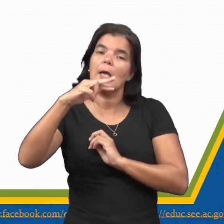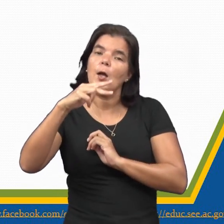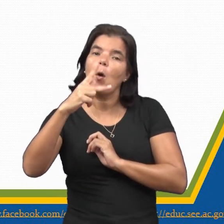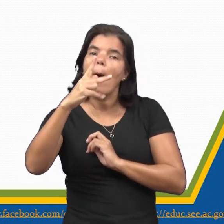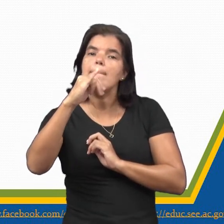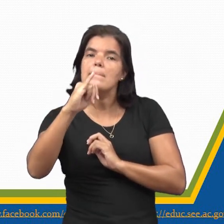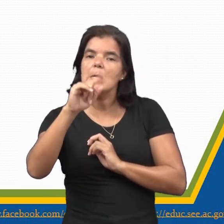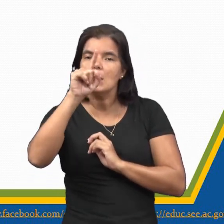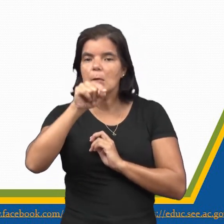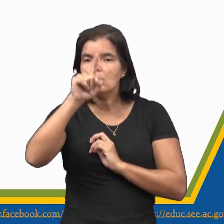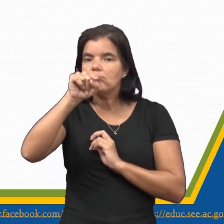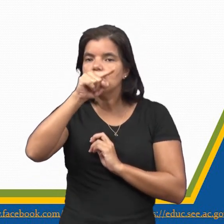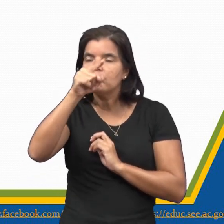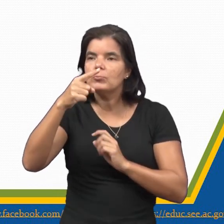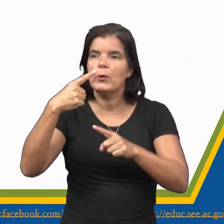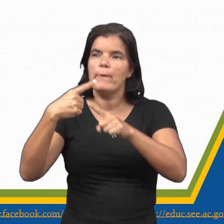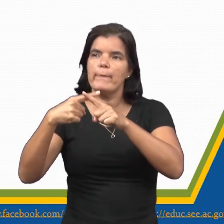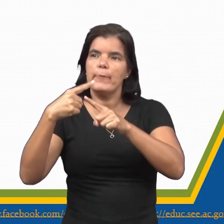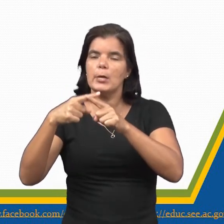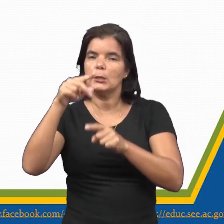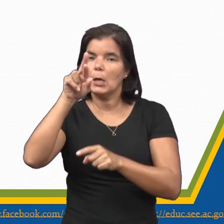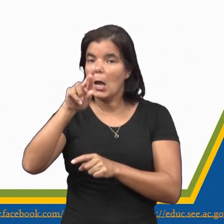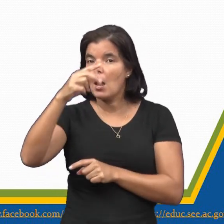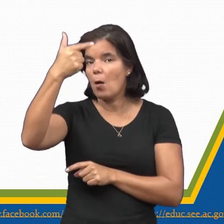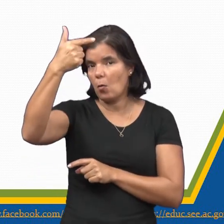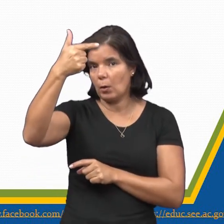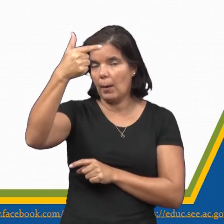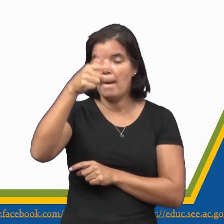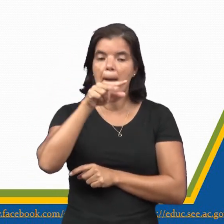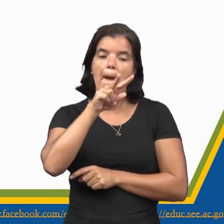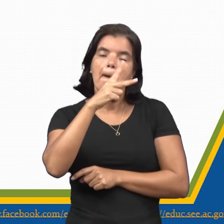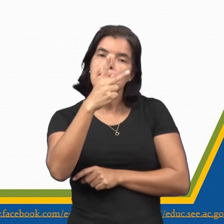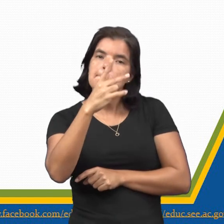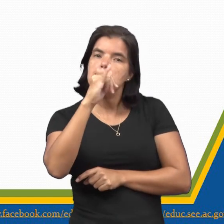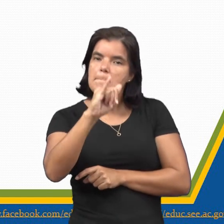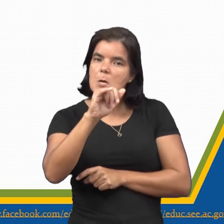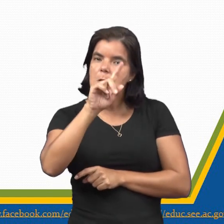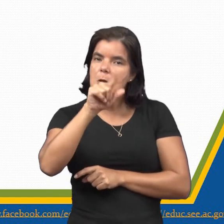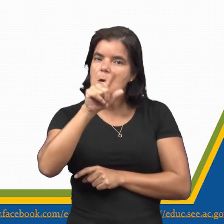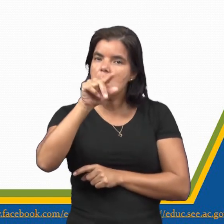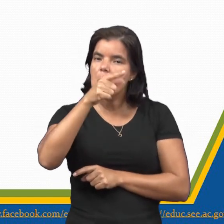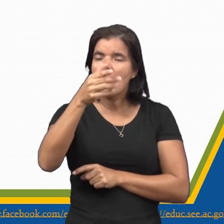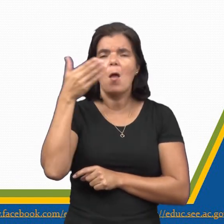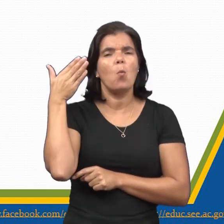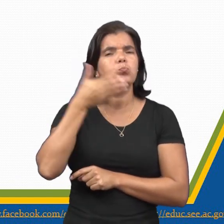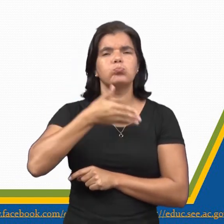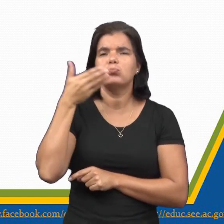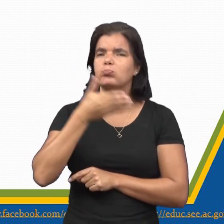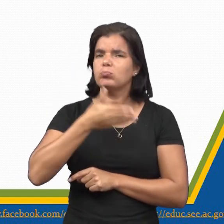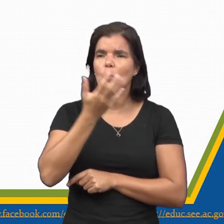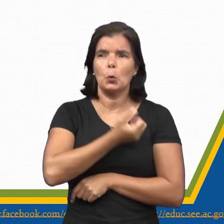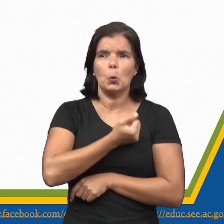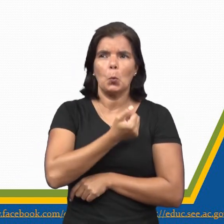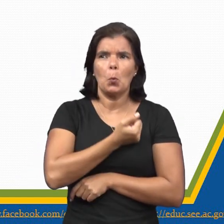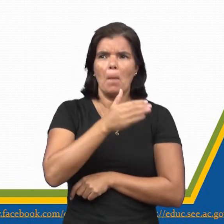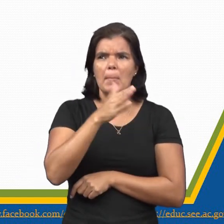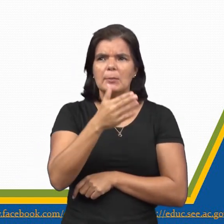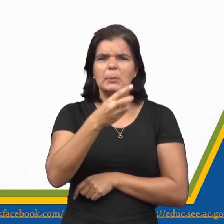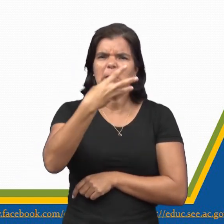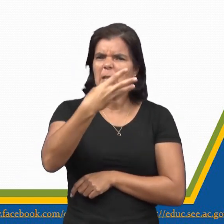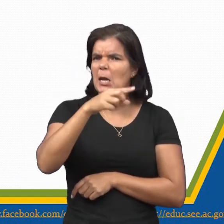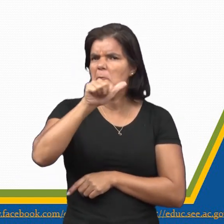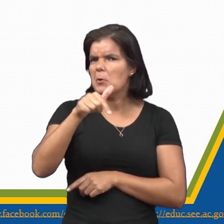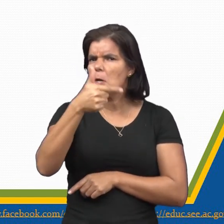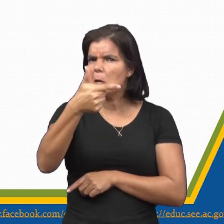quadrado, onde π é uma constante que vale 3,14 aproximadamente, tá? E